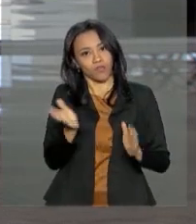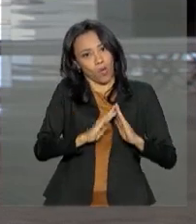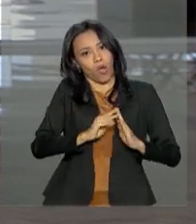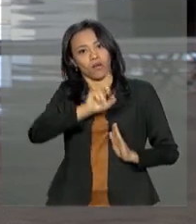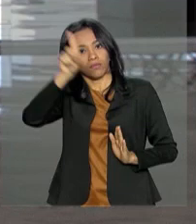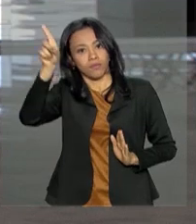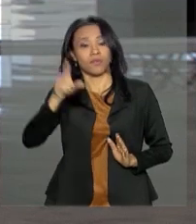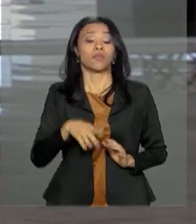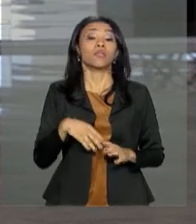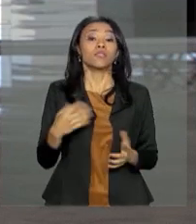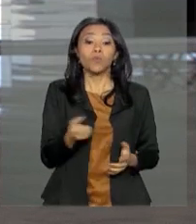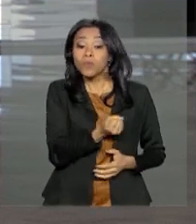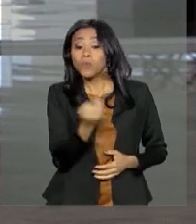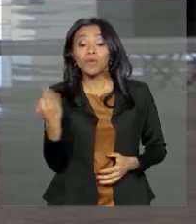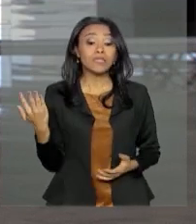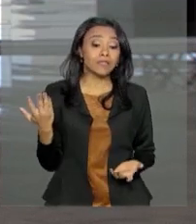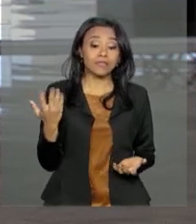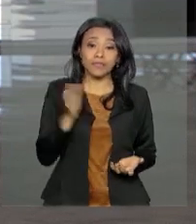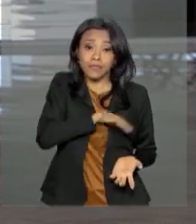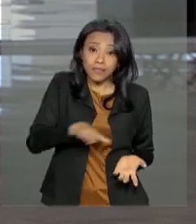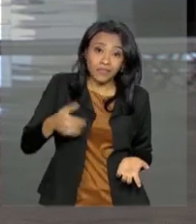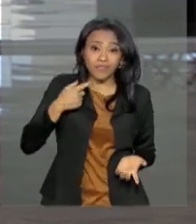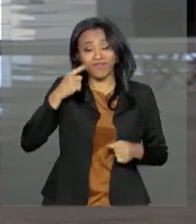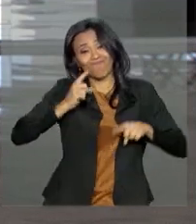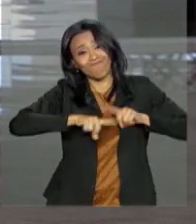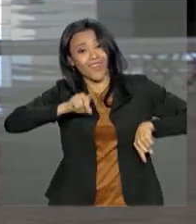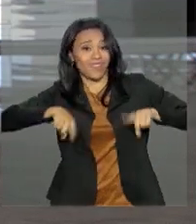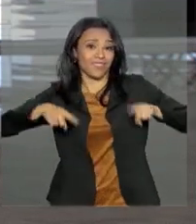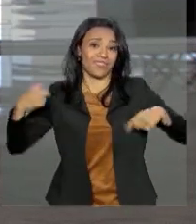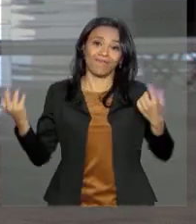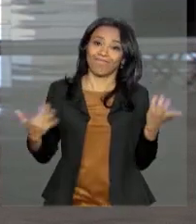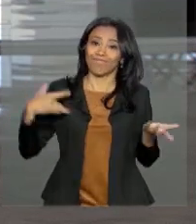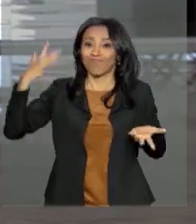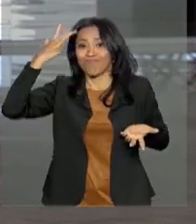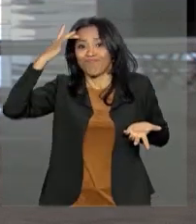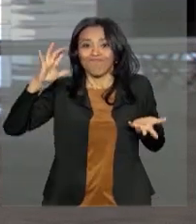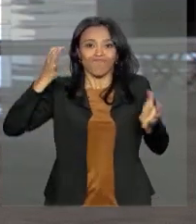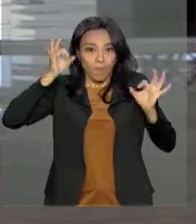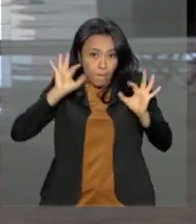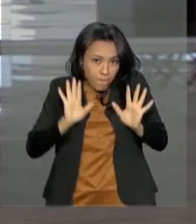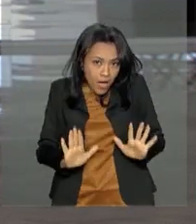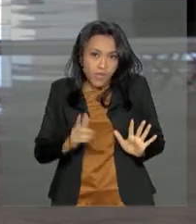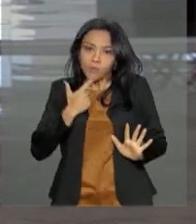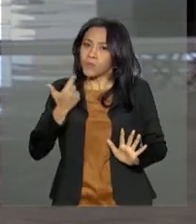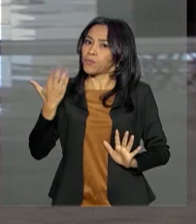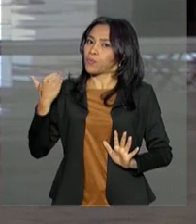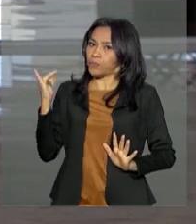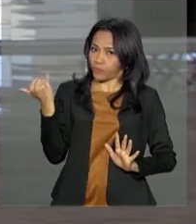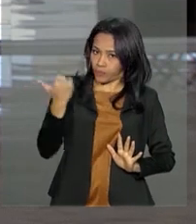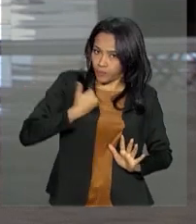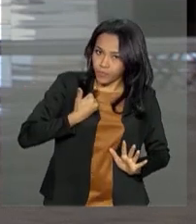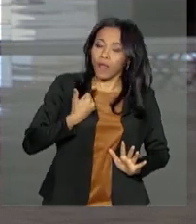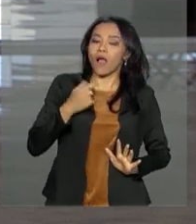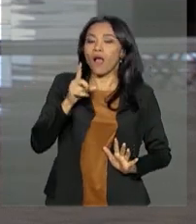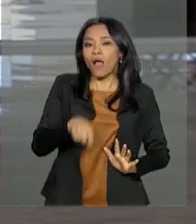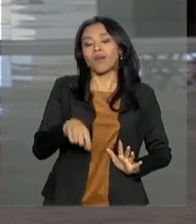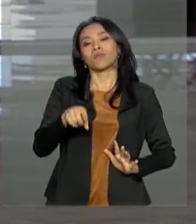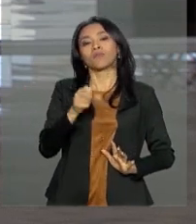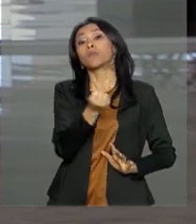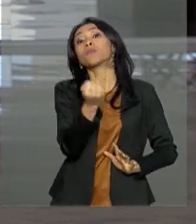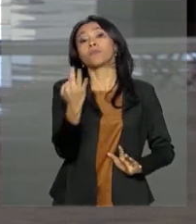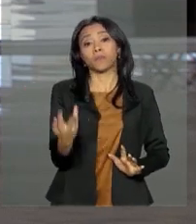de crianças é varia muito segundo o itamaraty mas o dado mais recente é de que existem